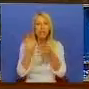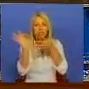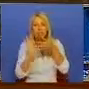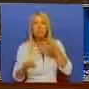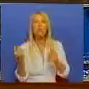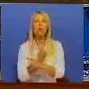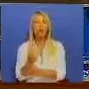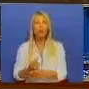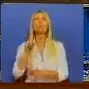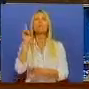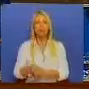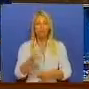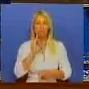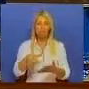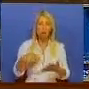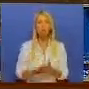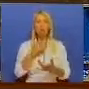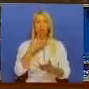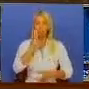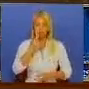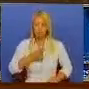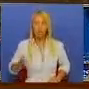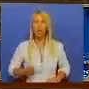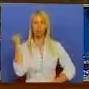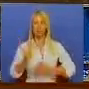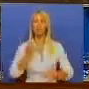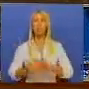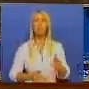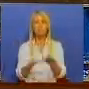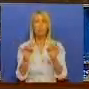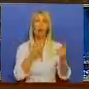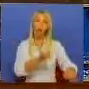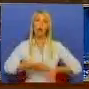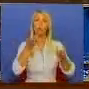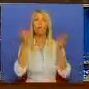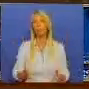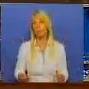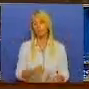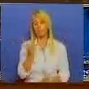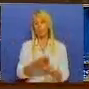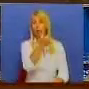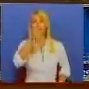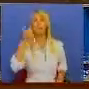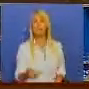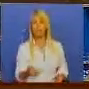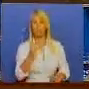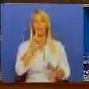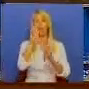tal como os agricultores merecem. O que é que já sabemos? Que no ano de 2005, de acordo com a regra N+2, está